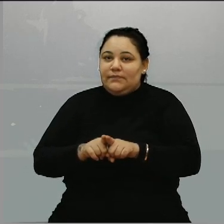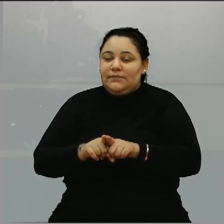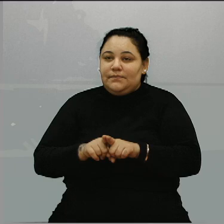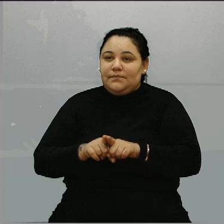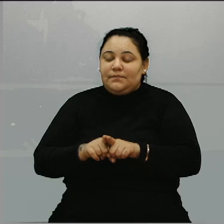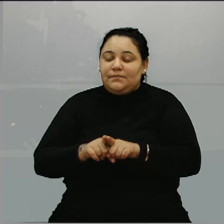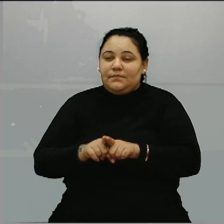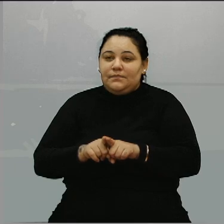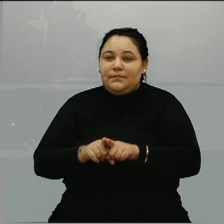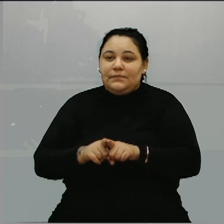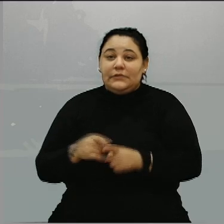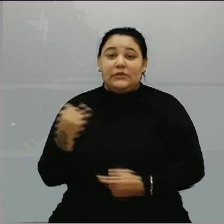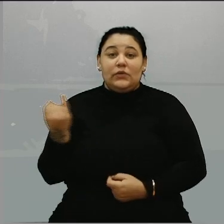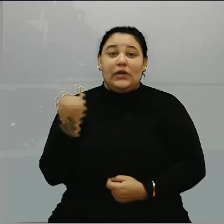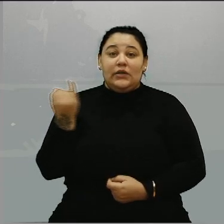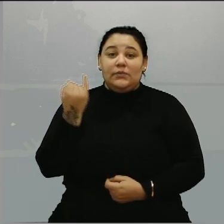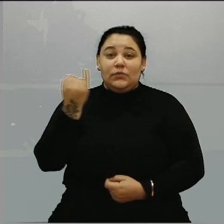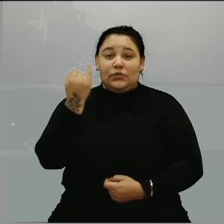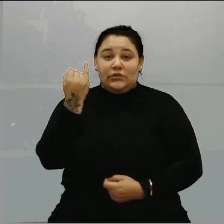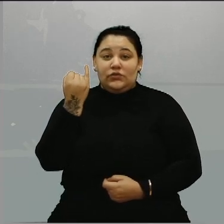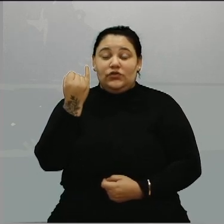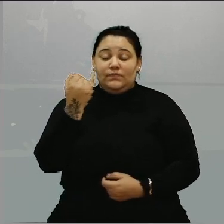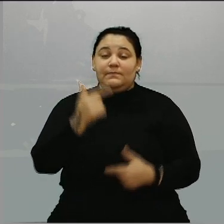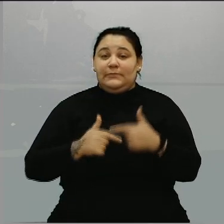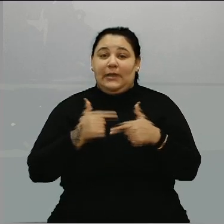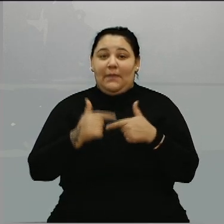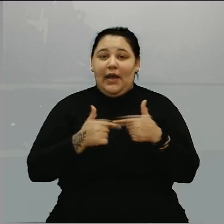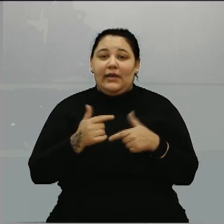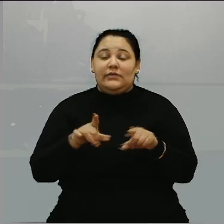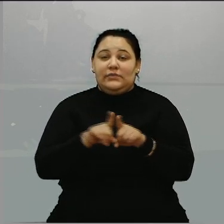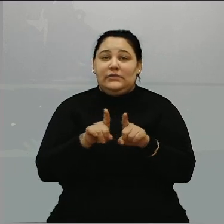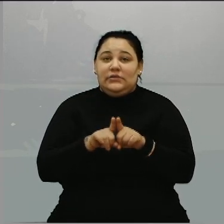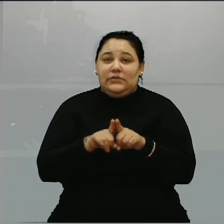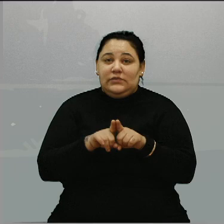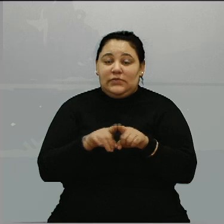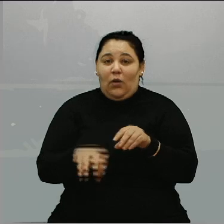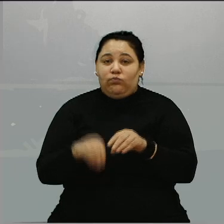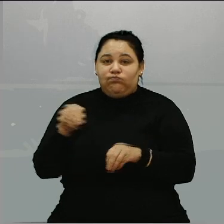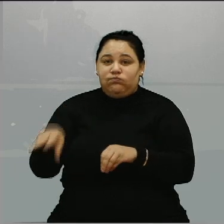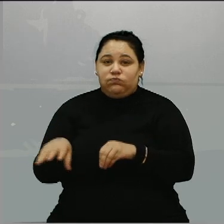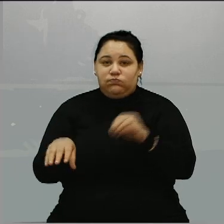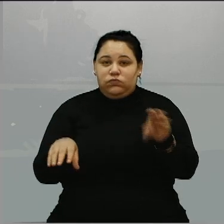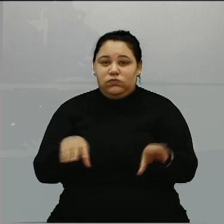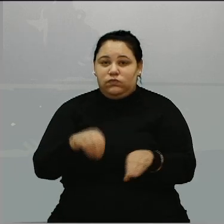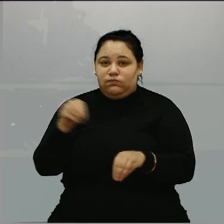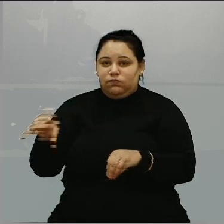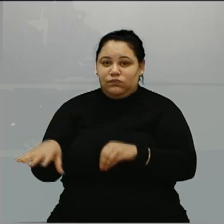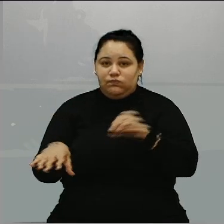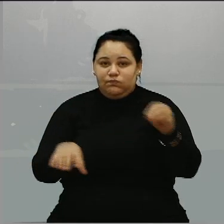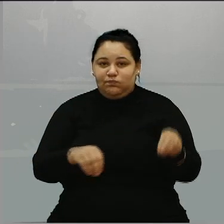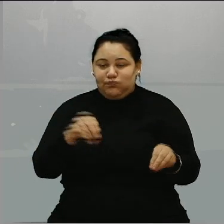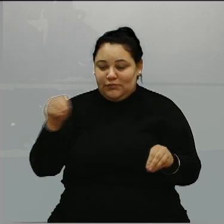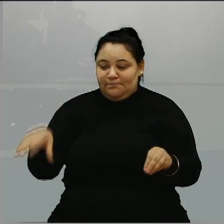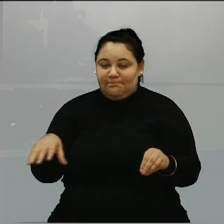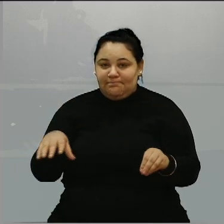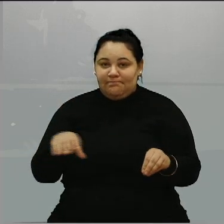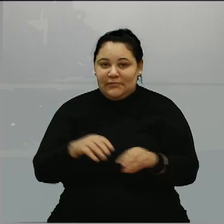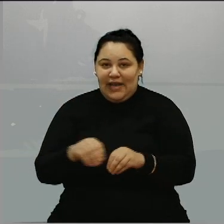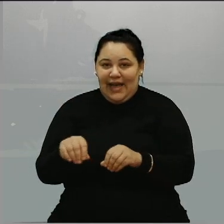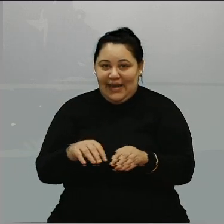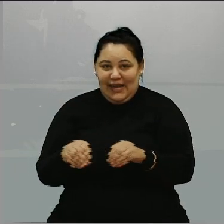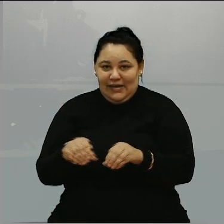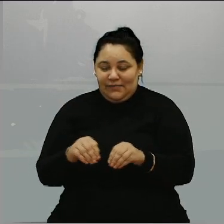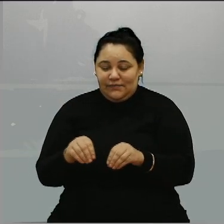né? É importante a gente trabalhar a questão do desassoreamento dos rios, é importante, mas a prioridade